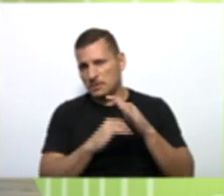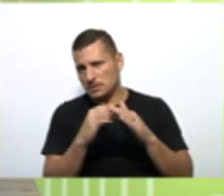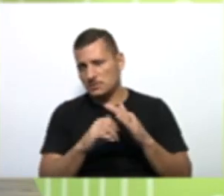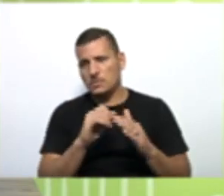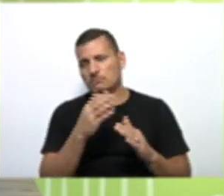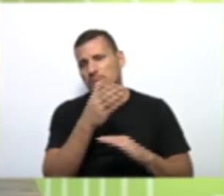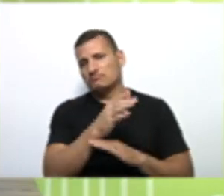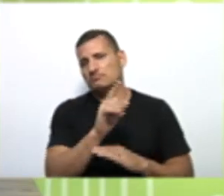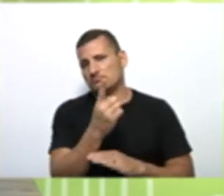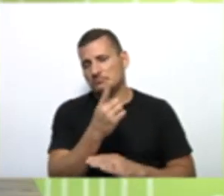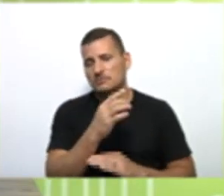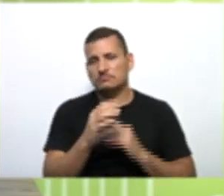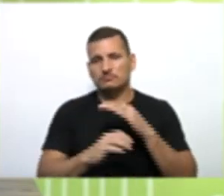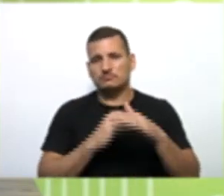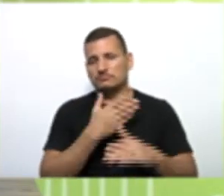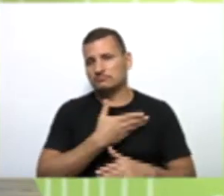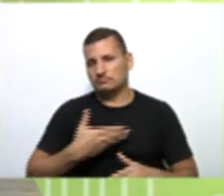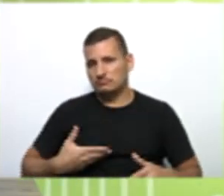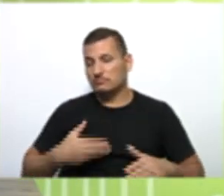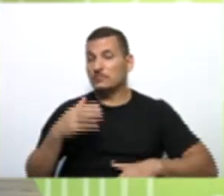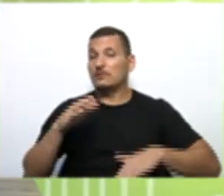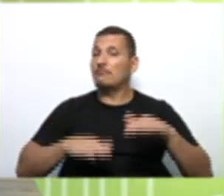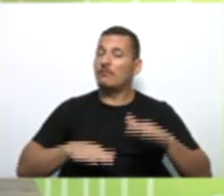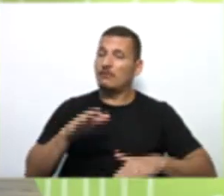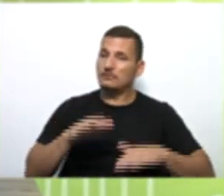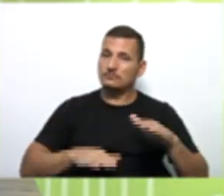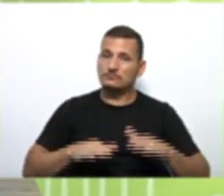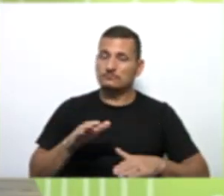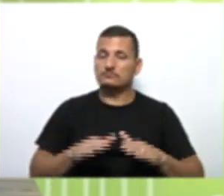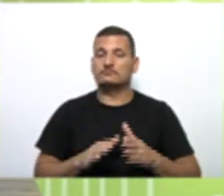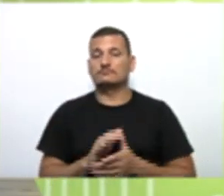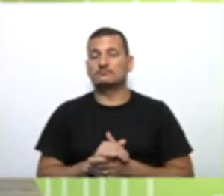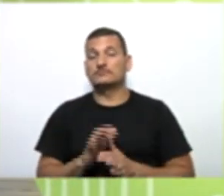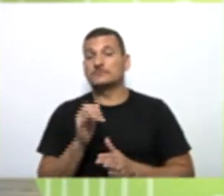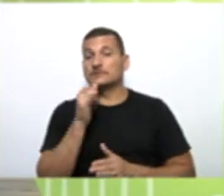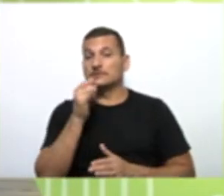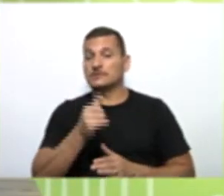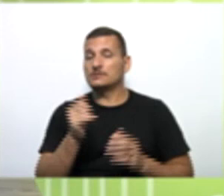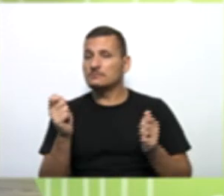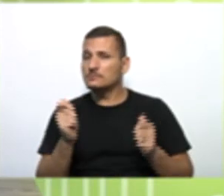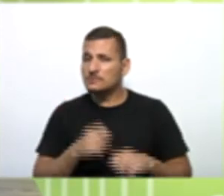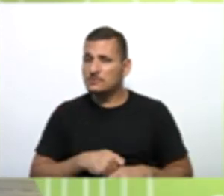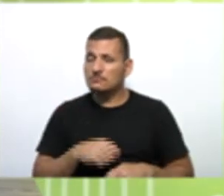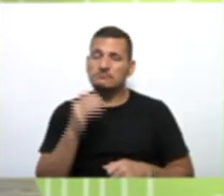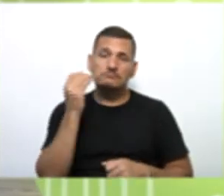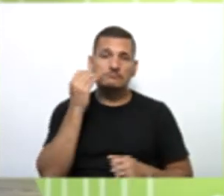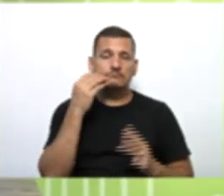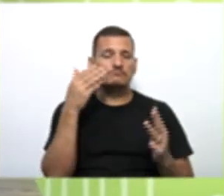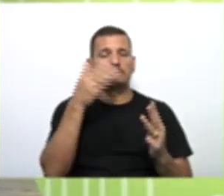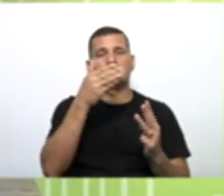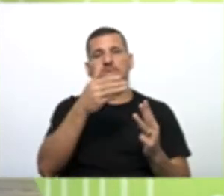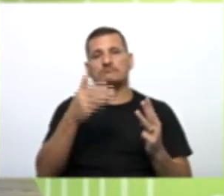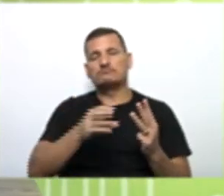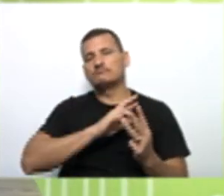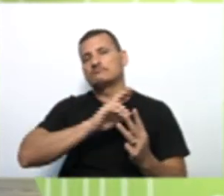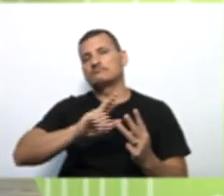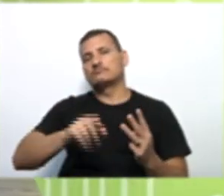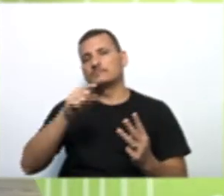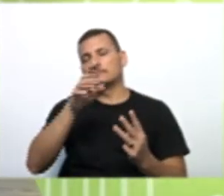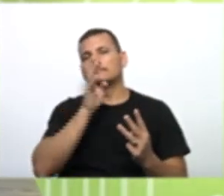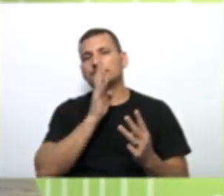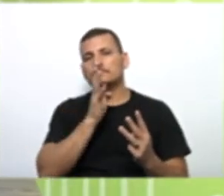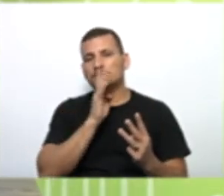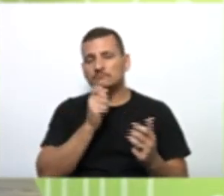empresa pública, né? Vai depender da realidade de vocês. Se for possível, tente nesses 3 espaços, até para vocês já conhecerem, já